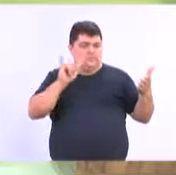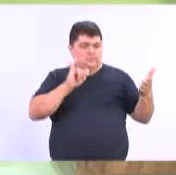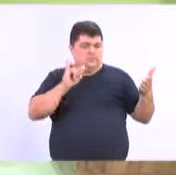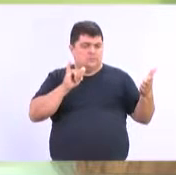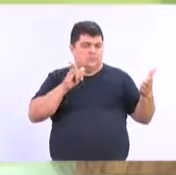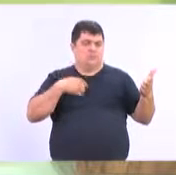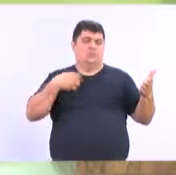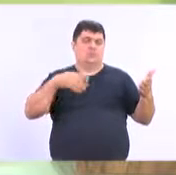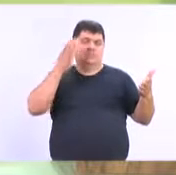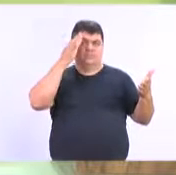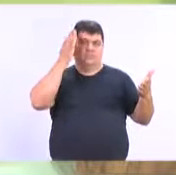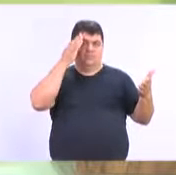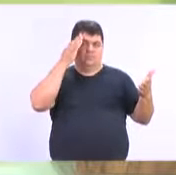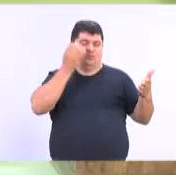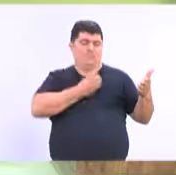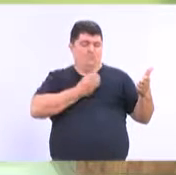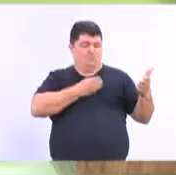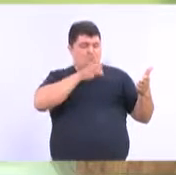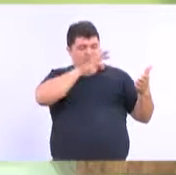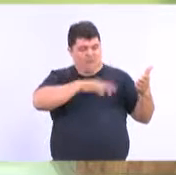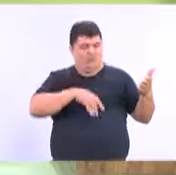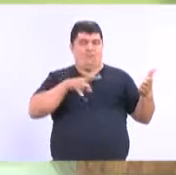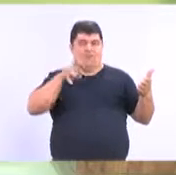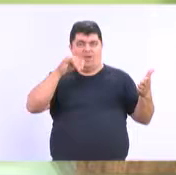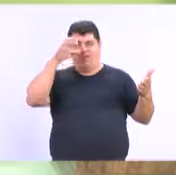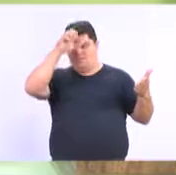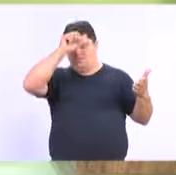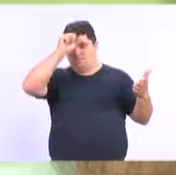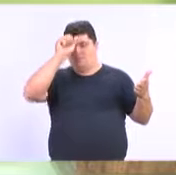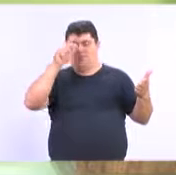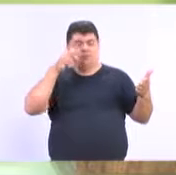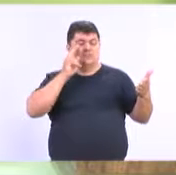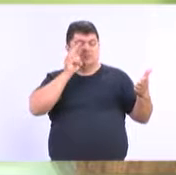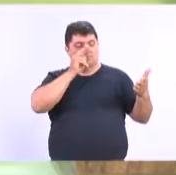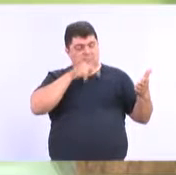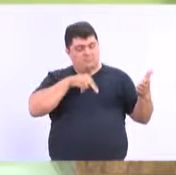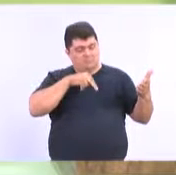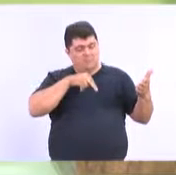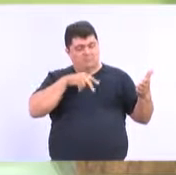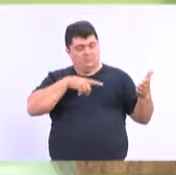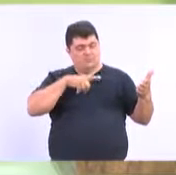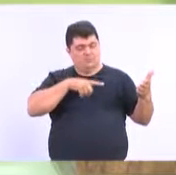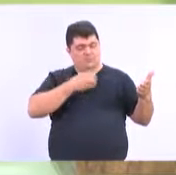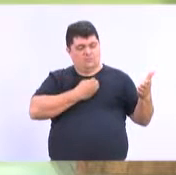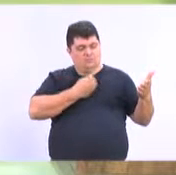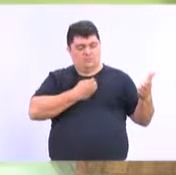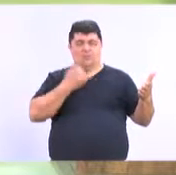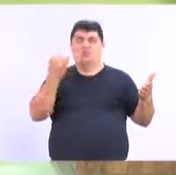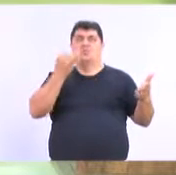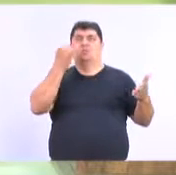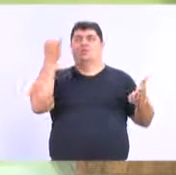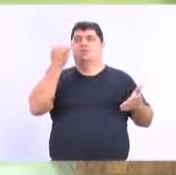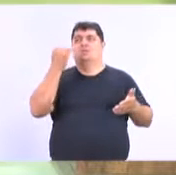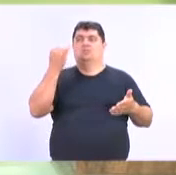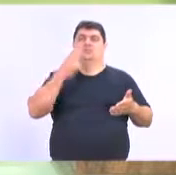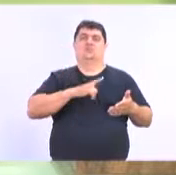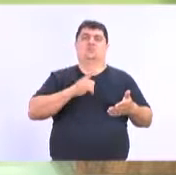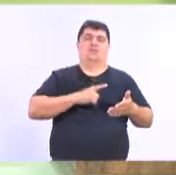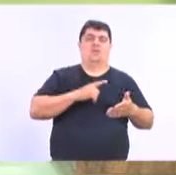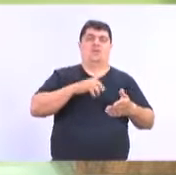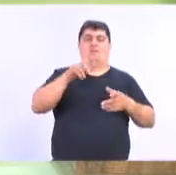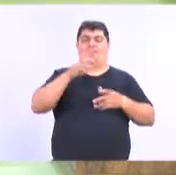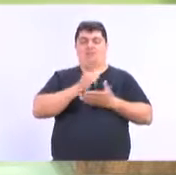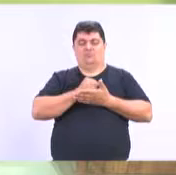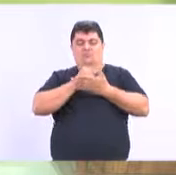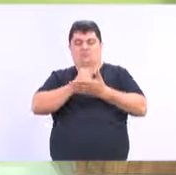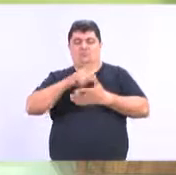Então, são através desses índices que nós vamos aprender e vocês vão verificar que aqueles números, eles falam muito. E aí vai ajudar vocês no processo